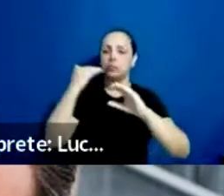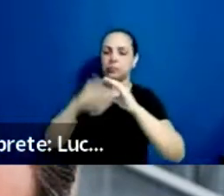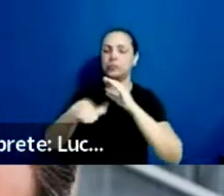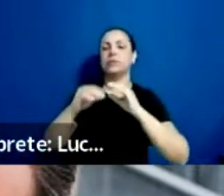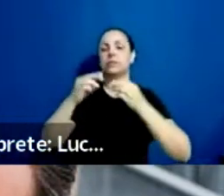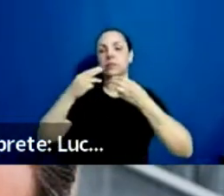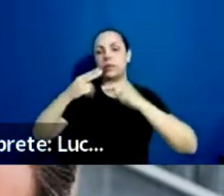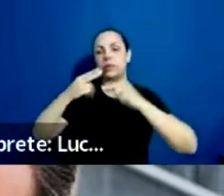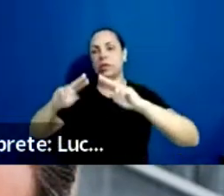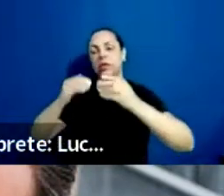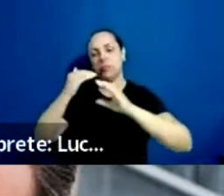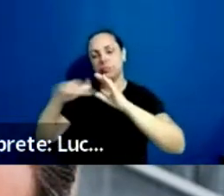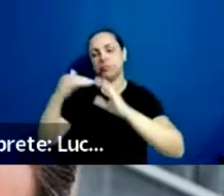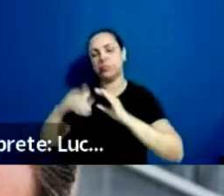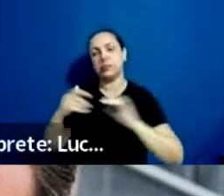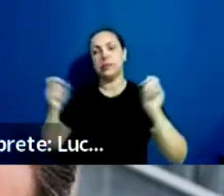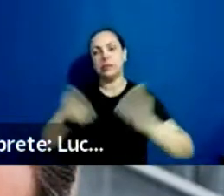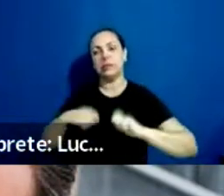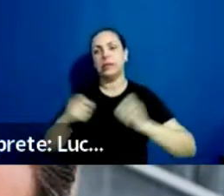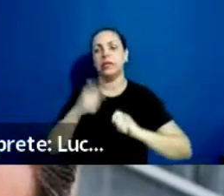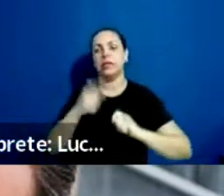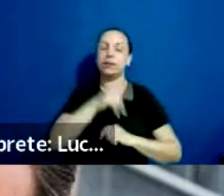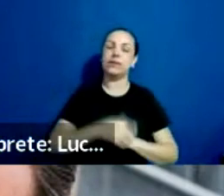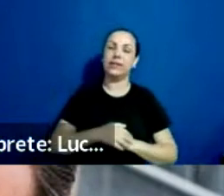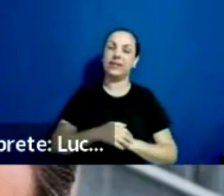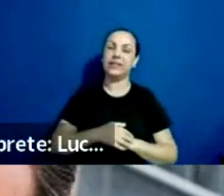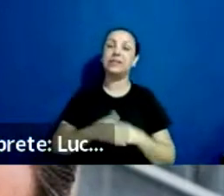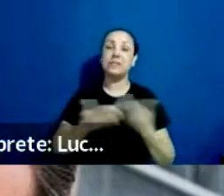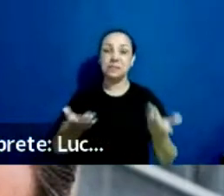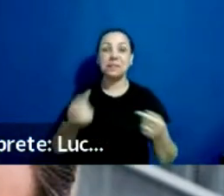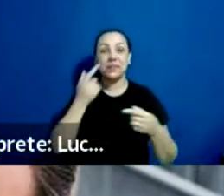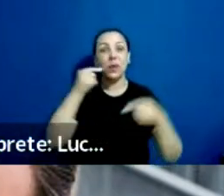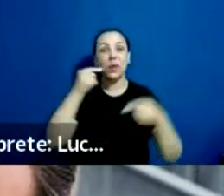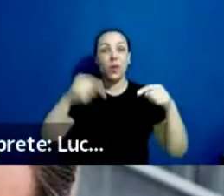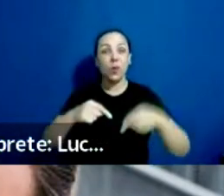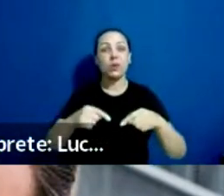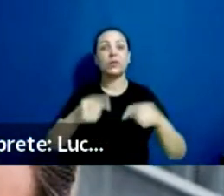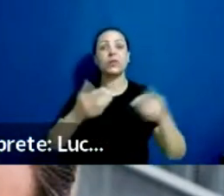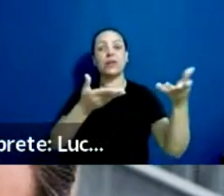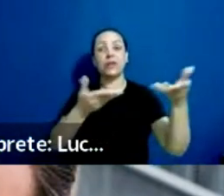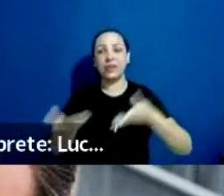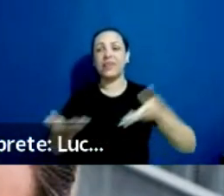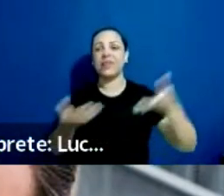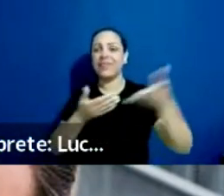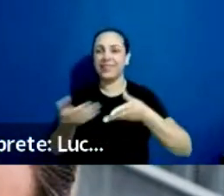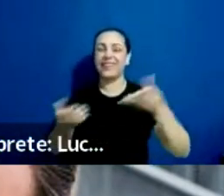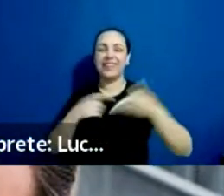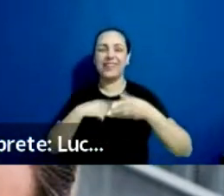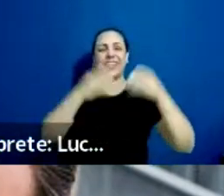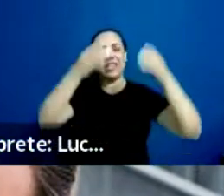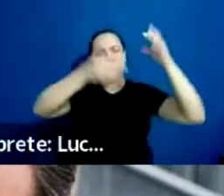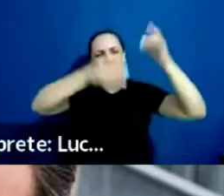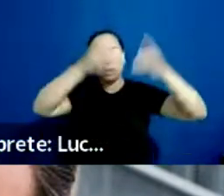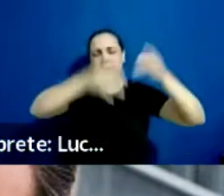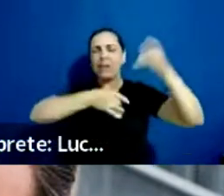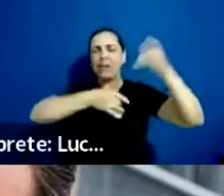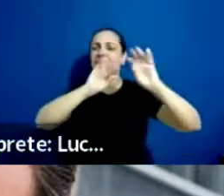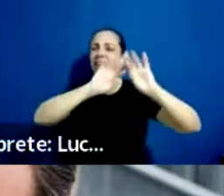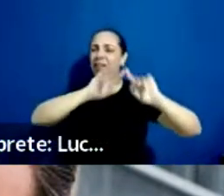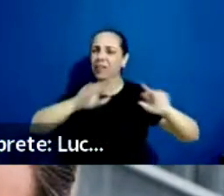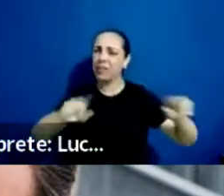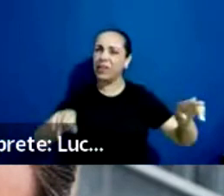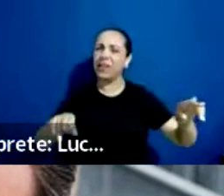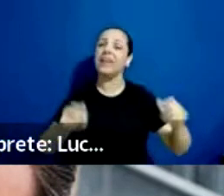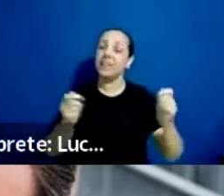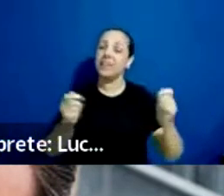E agora, gente, depois que eu falei de tantos esses benefícios que o Dr. Kleber falou, que a Neiva falou, que a gente já apresentou o quanto é